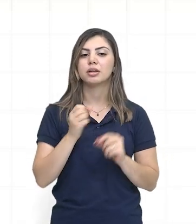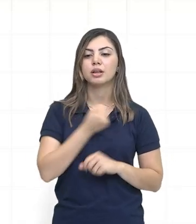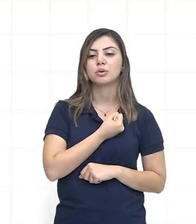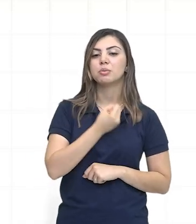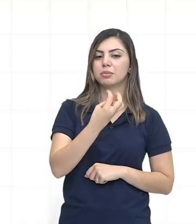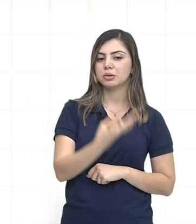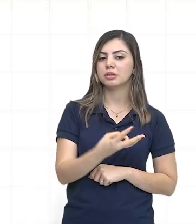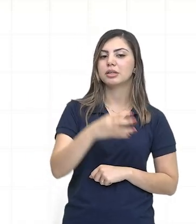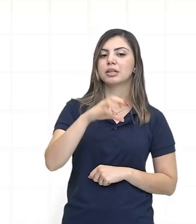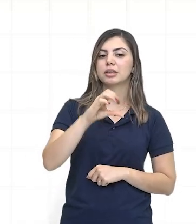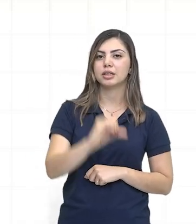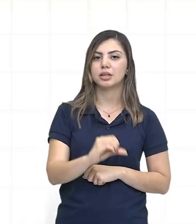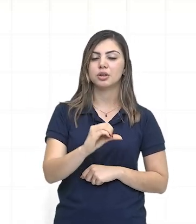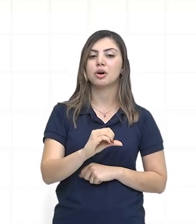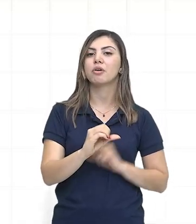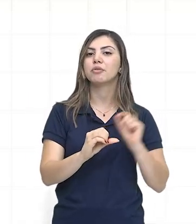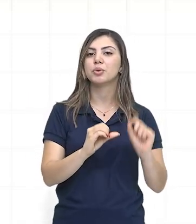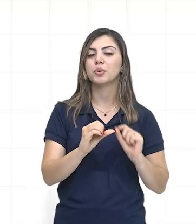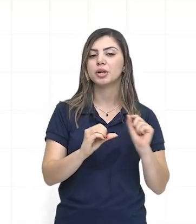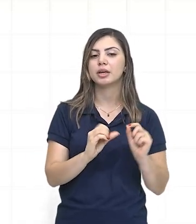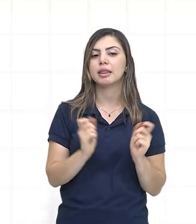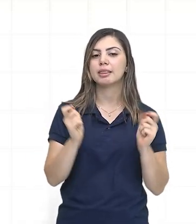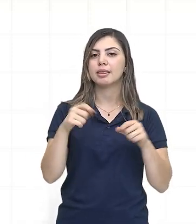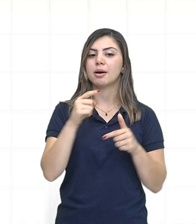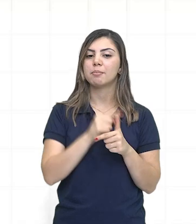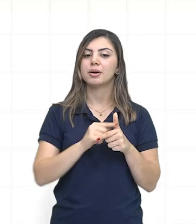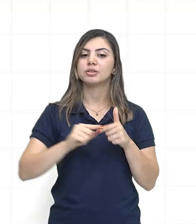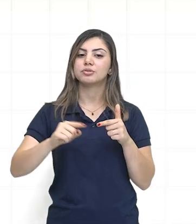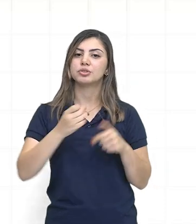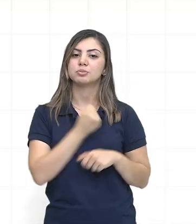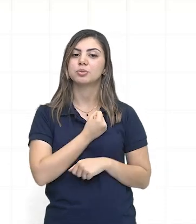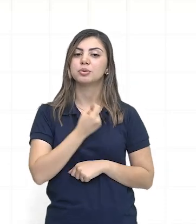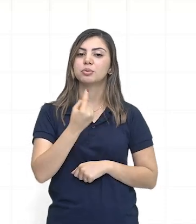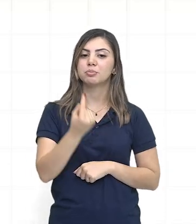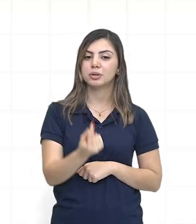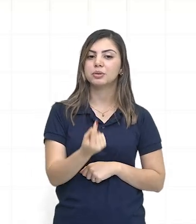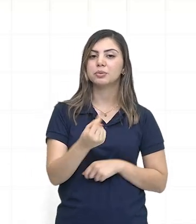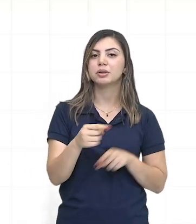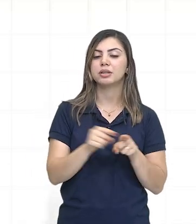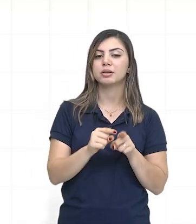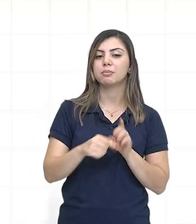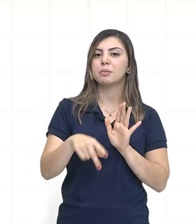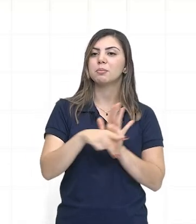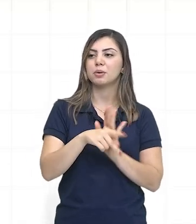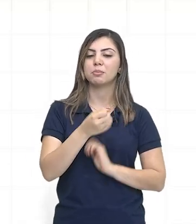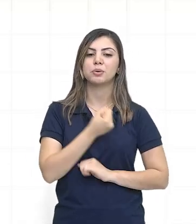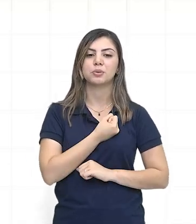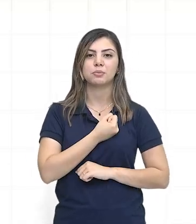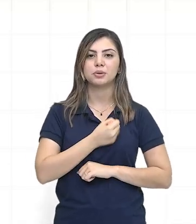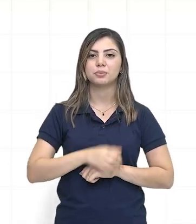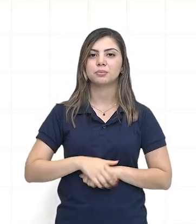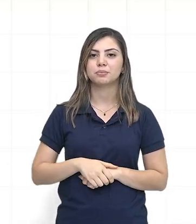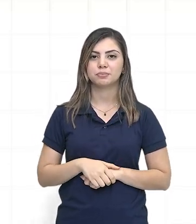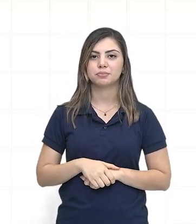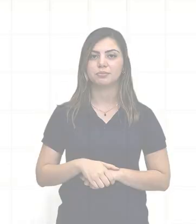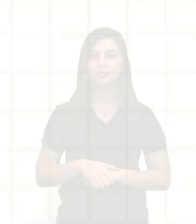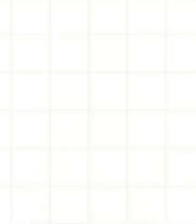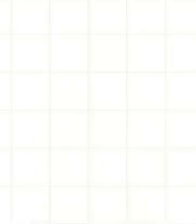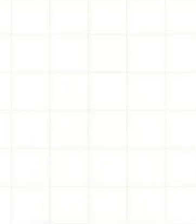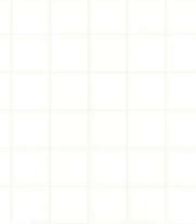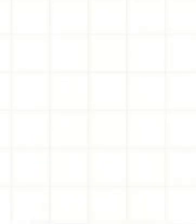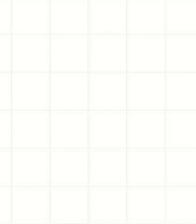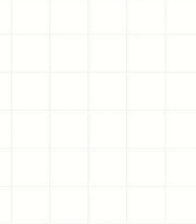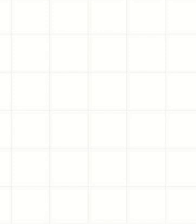39 ele pode ser dividido por 1 e também pode ser dividido por ele mesmo,